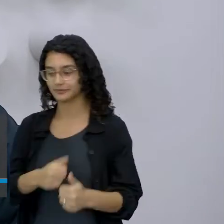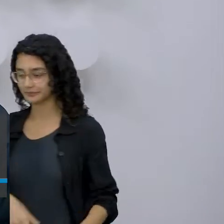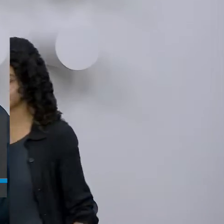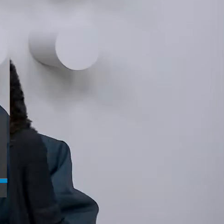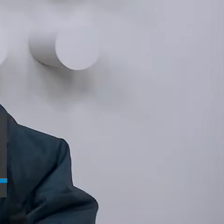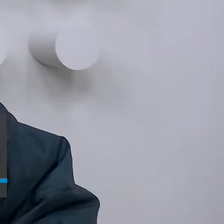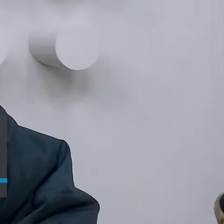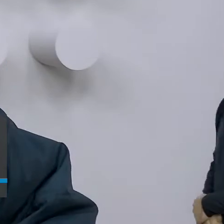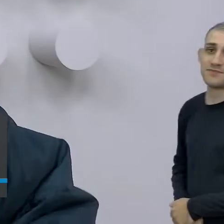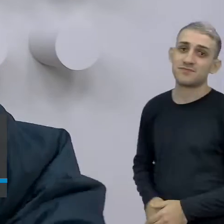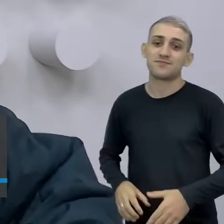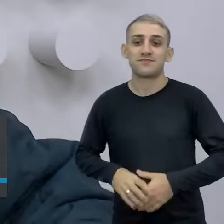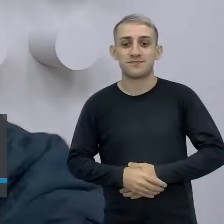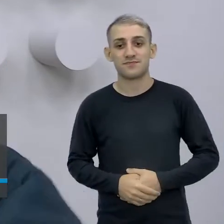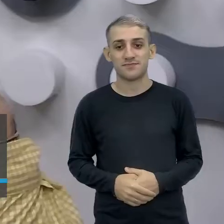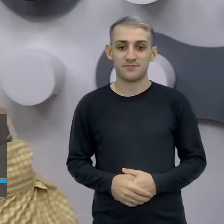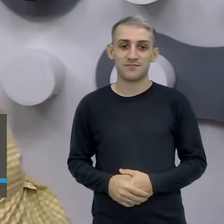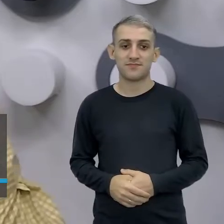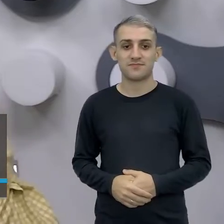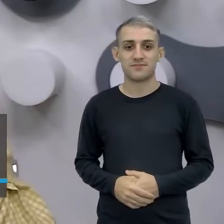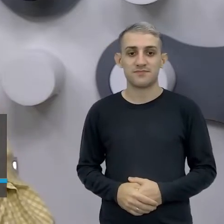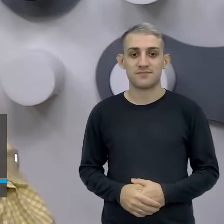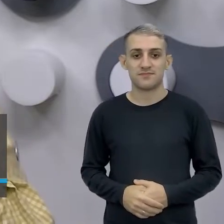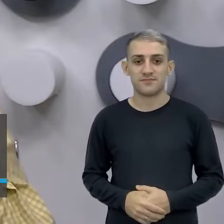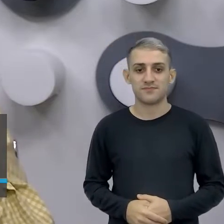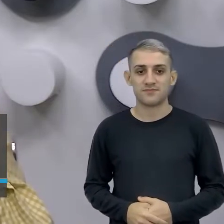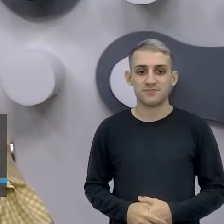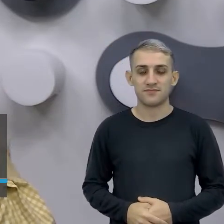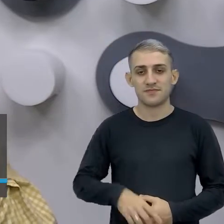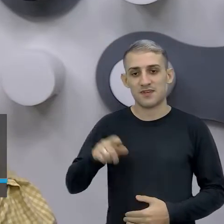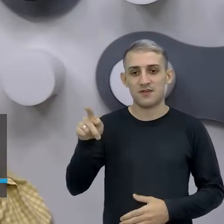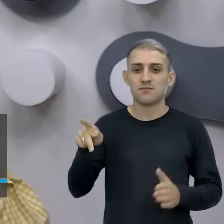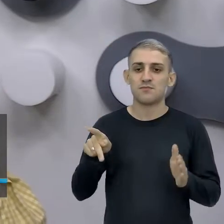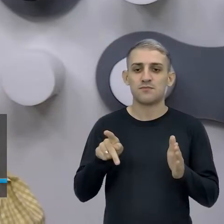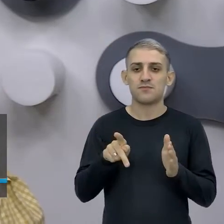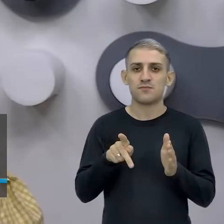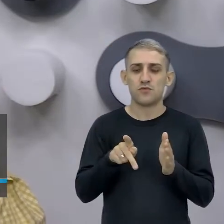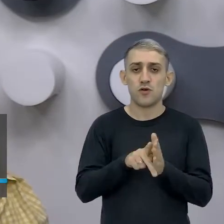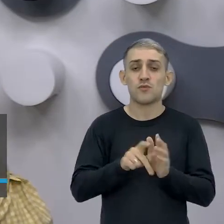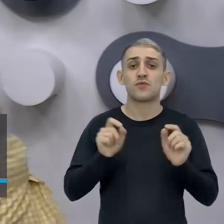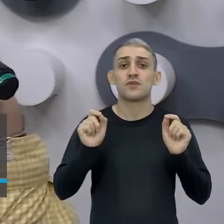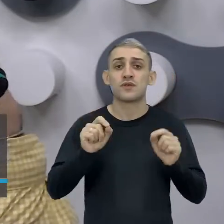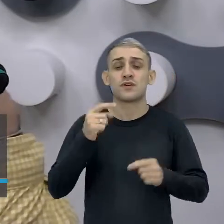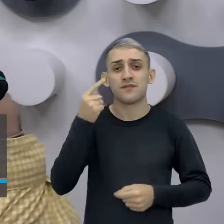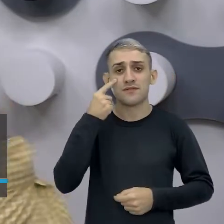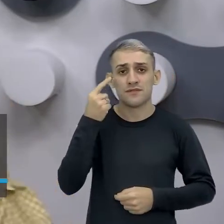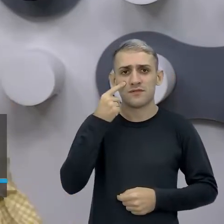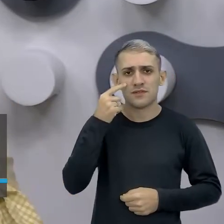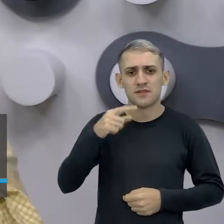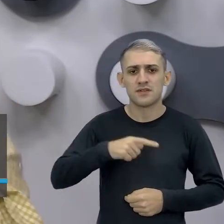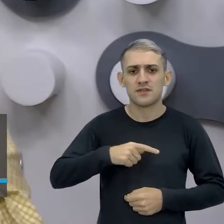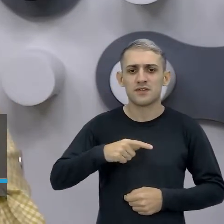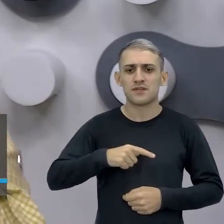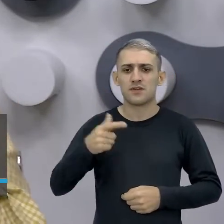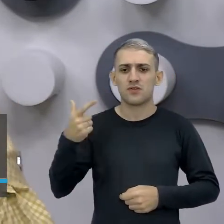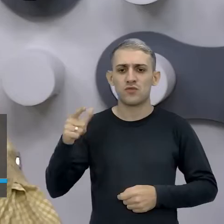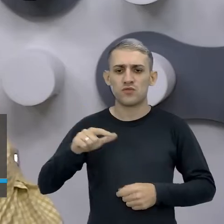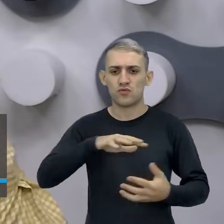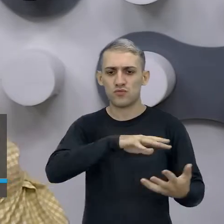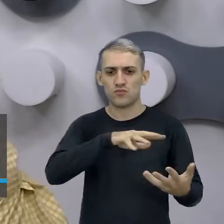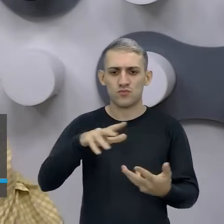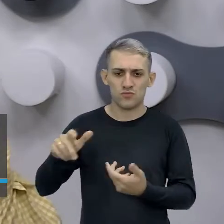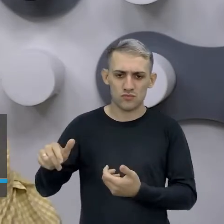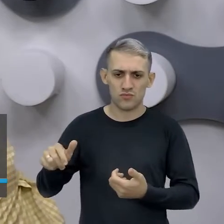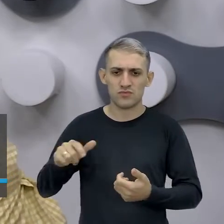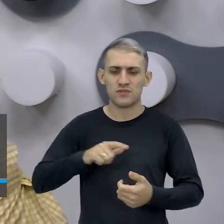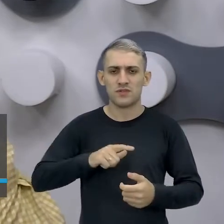fashion, então. Ia ser old fashion, etc, etc. E olha, gente, quando o mundo se globaliza, as